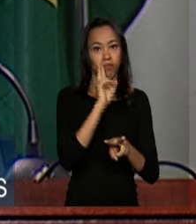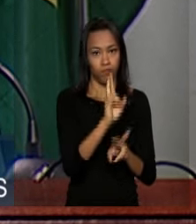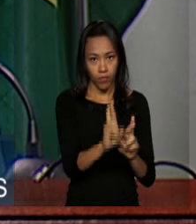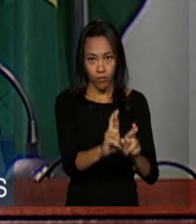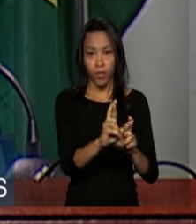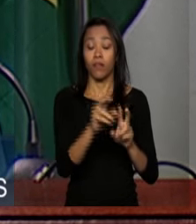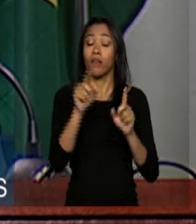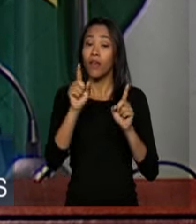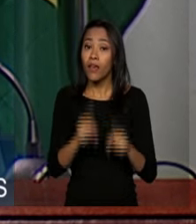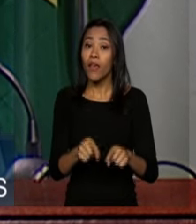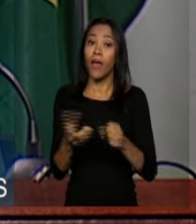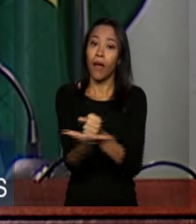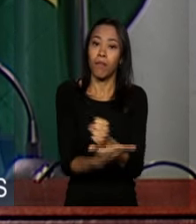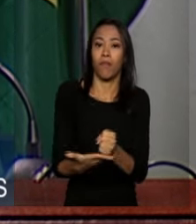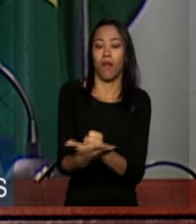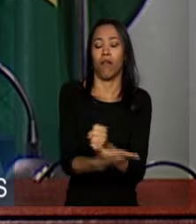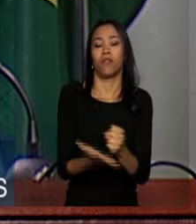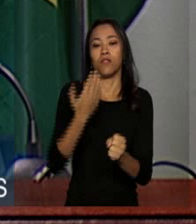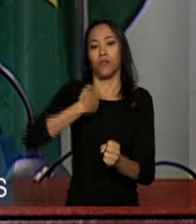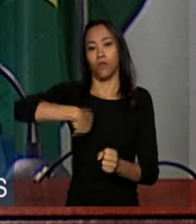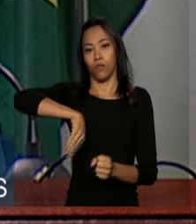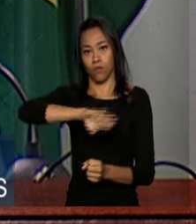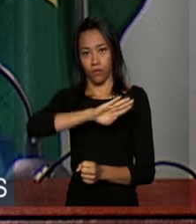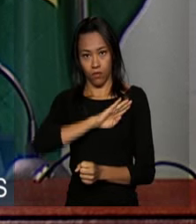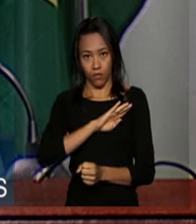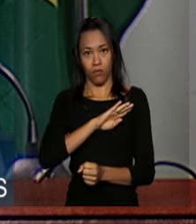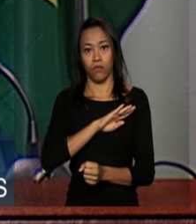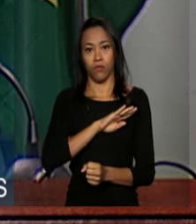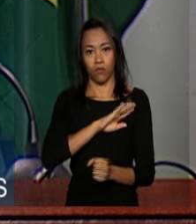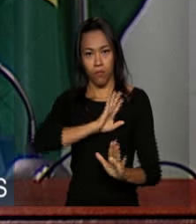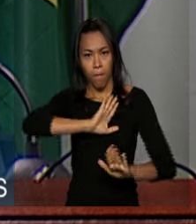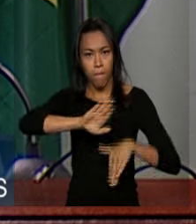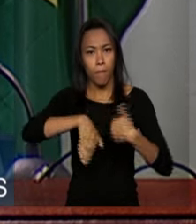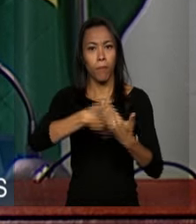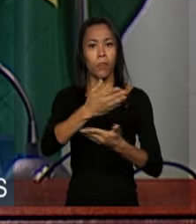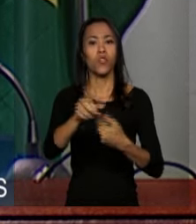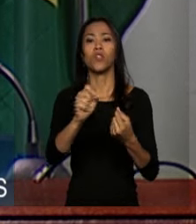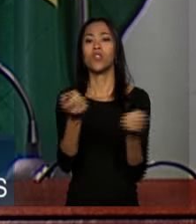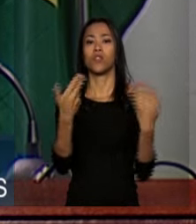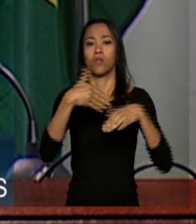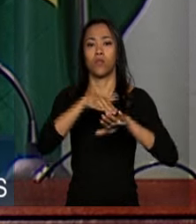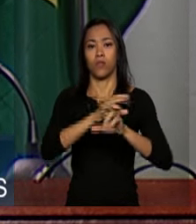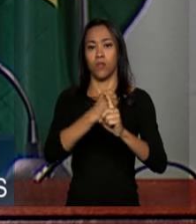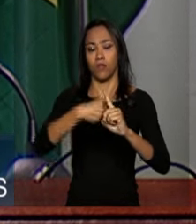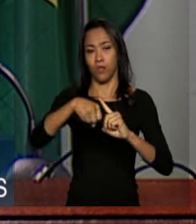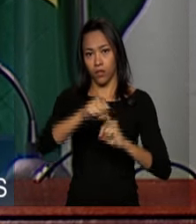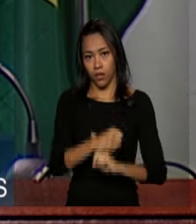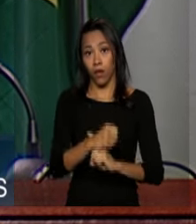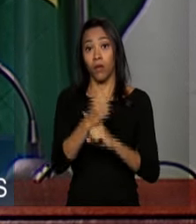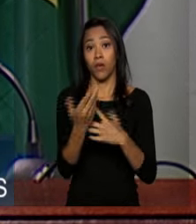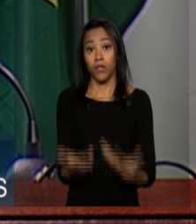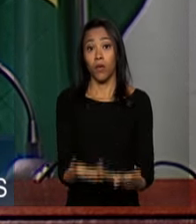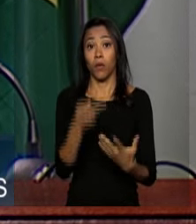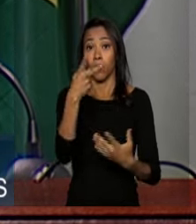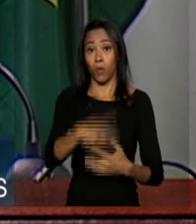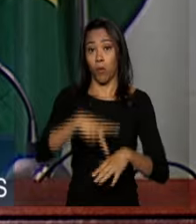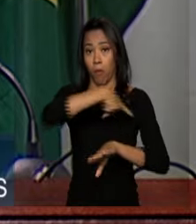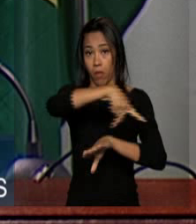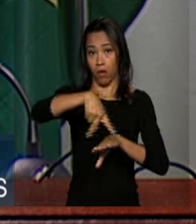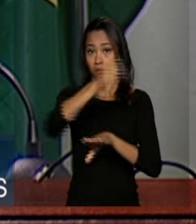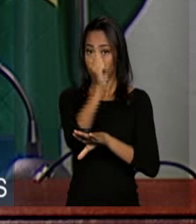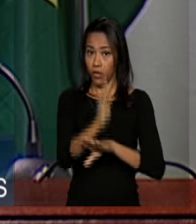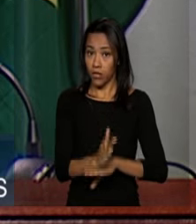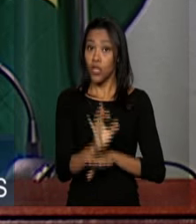base também do nosso processo de inclusão social. O Estado Nacional Brasileiro só